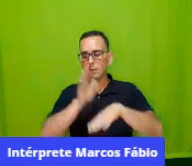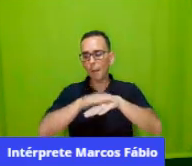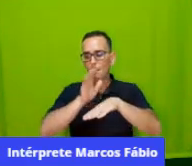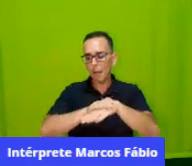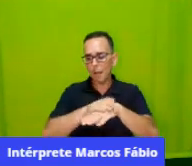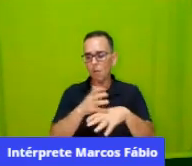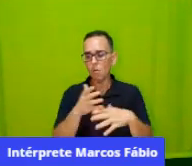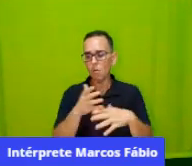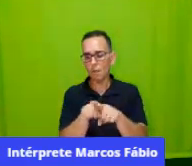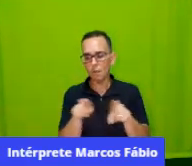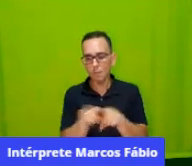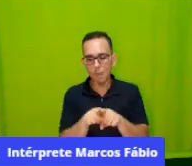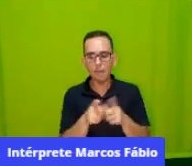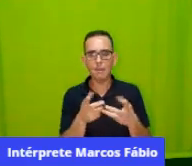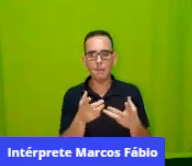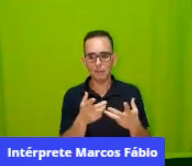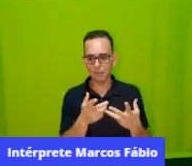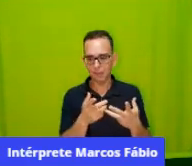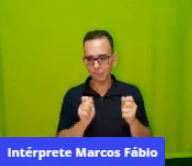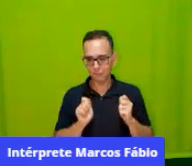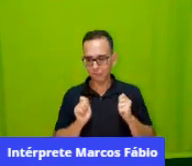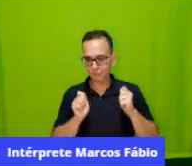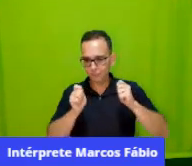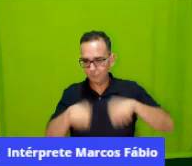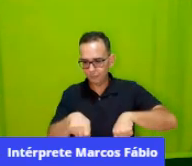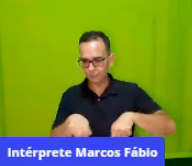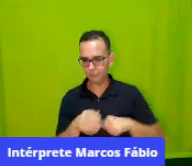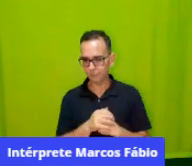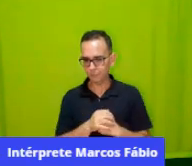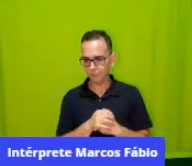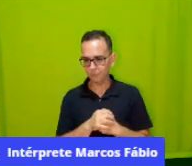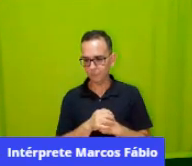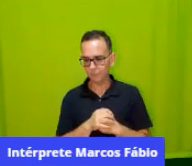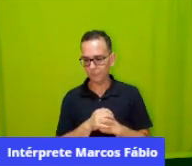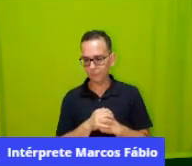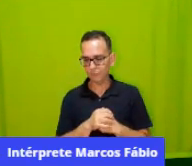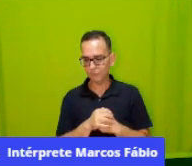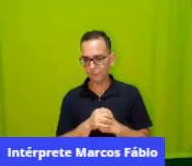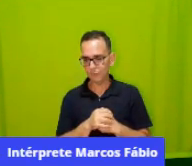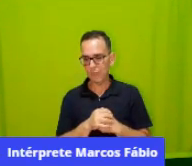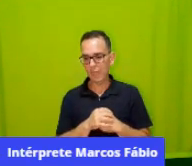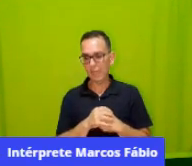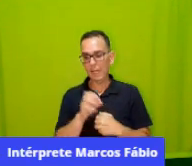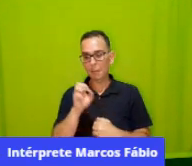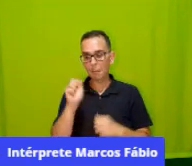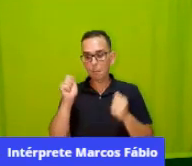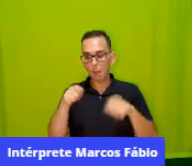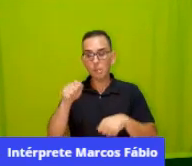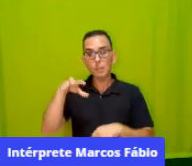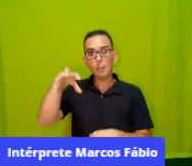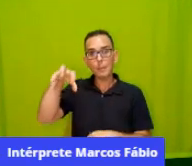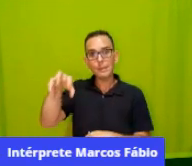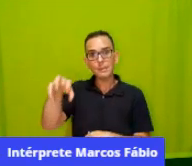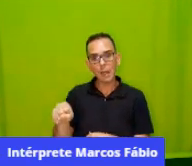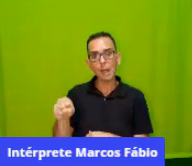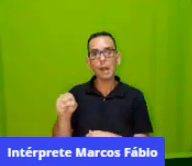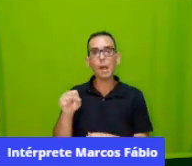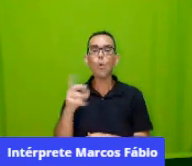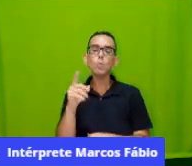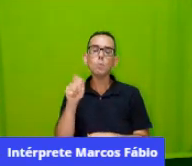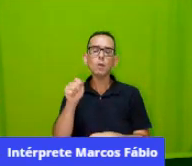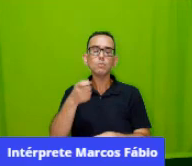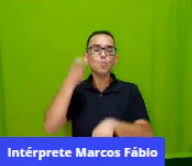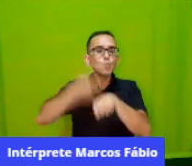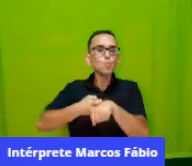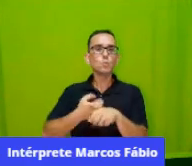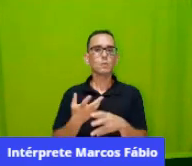assim, o tamanho da mão, se essa bolinha, essa aqui é uma bolinha que ela é mais flexível, né? Se ele aperta,